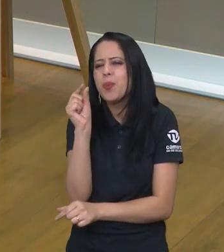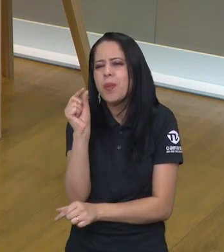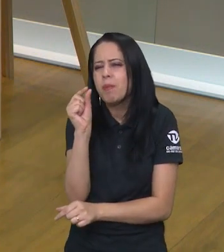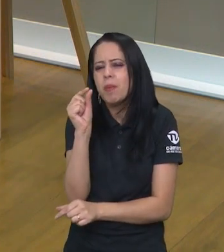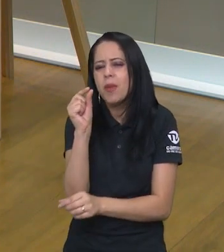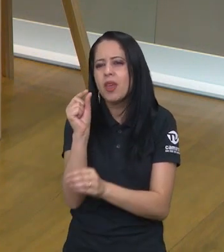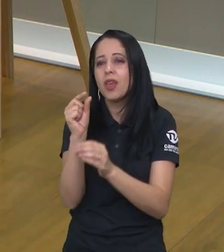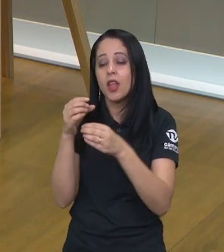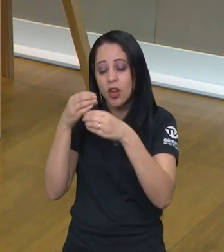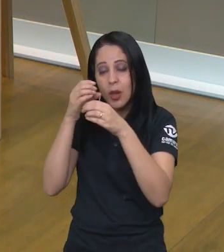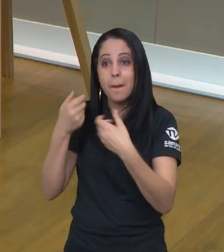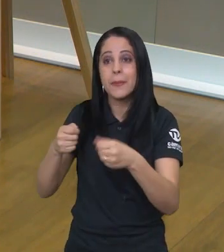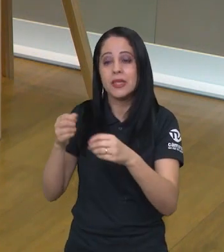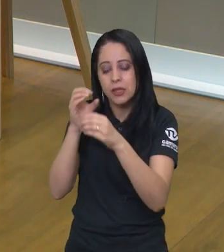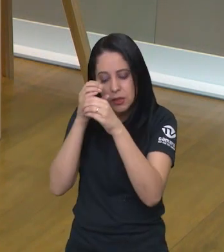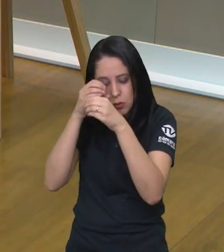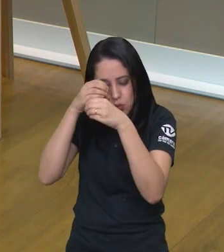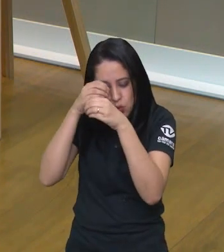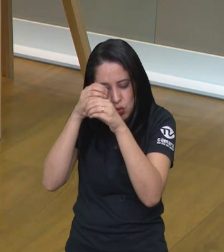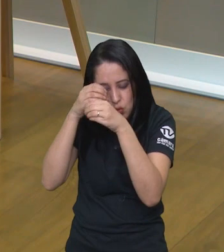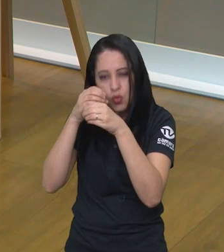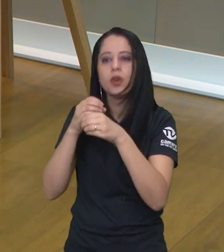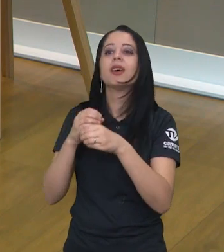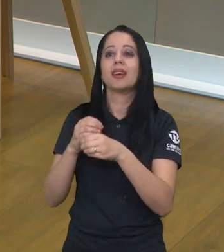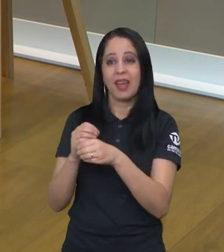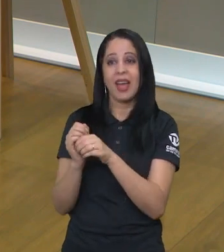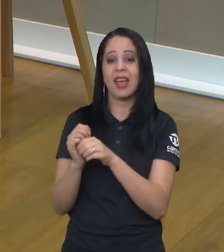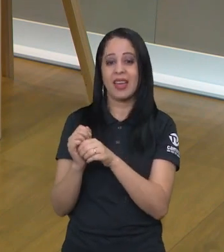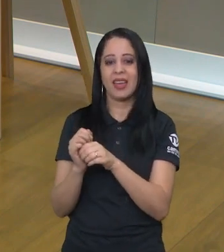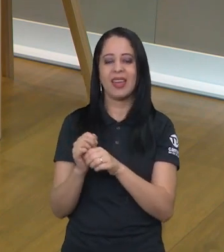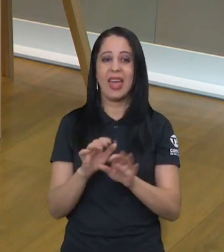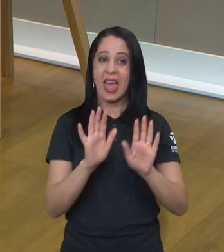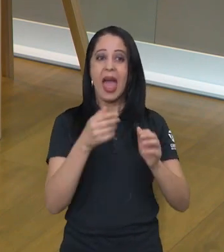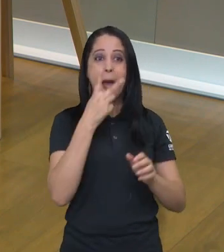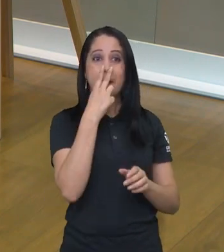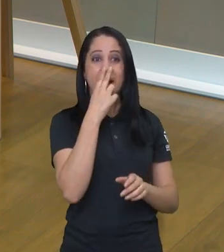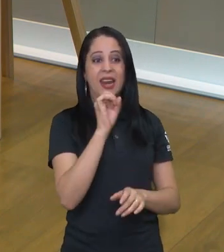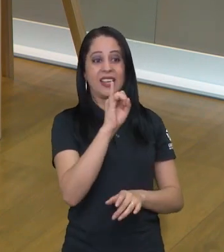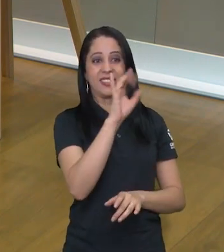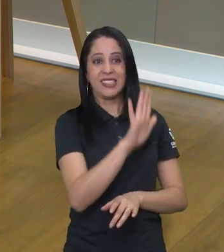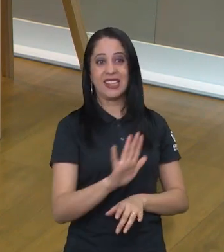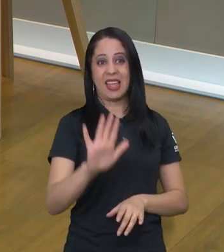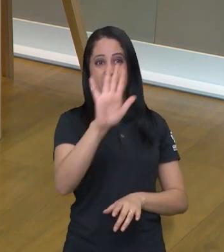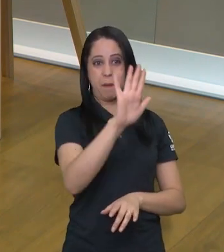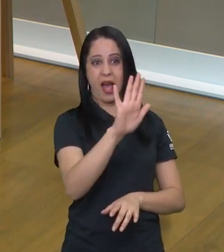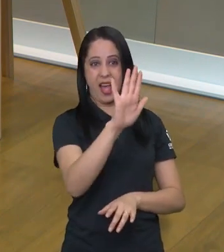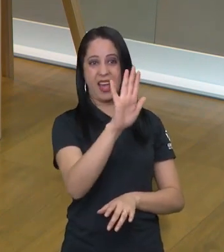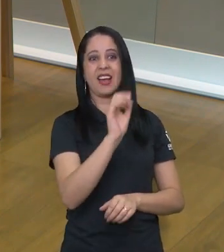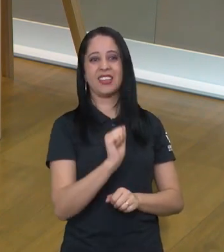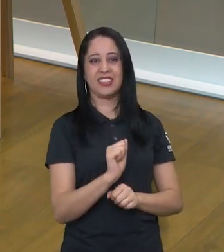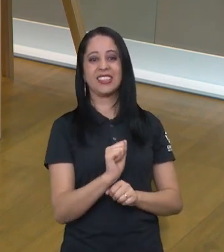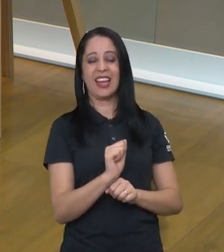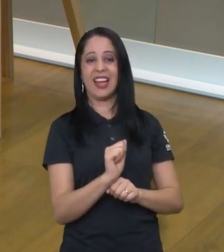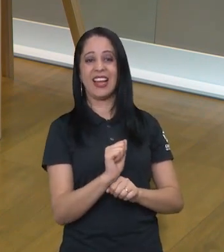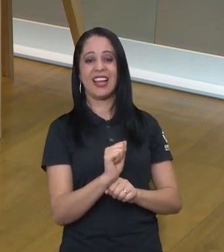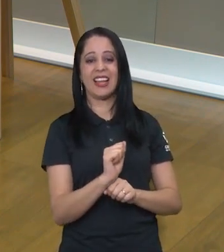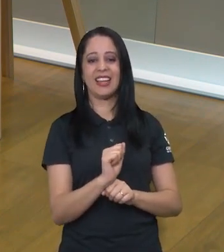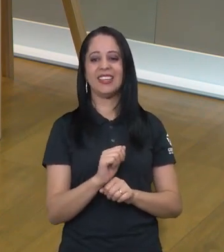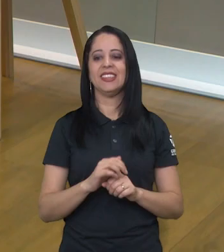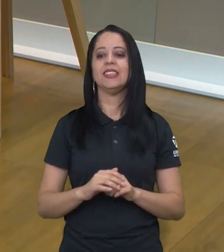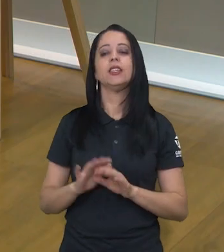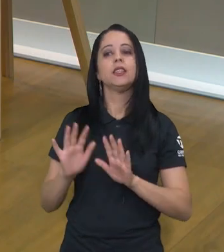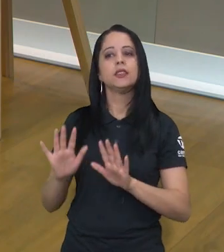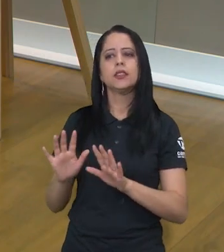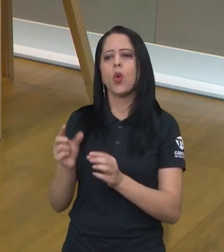só consegue ver. É aquela imagem que a gente vê geralmente quando a gente pesquisa aí na internet, né? Do uma espécie óvulo, de uma agulha, né? E o óvulo passando Isso. ali.